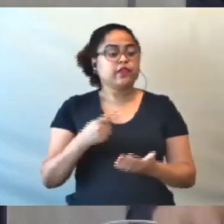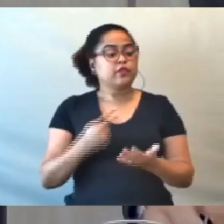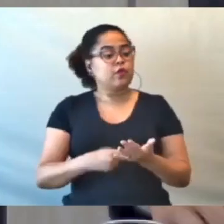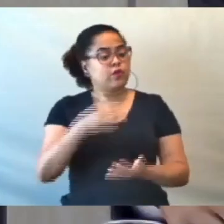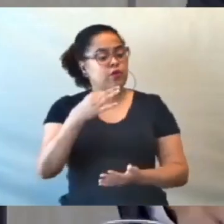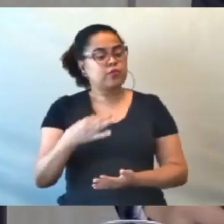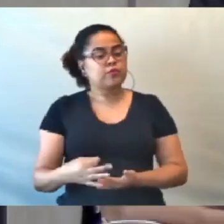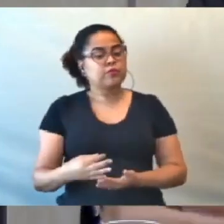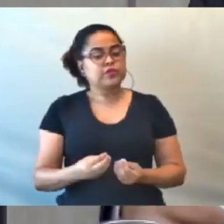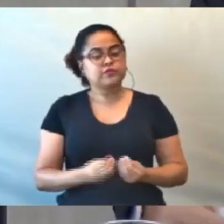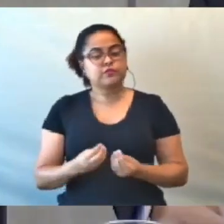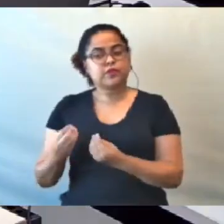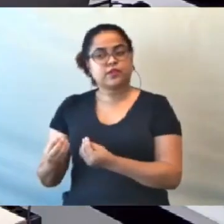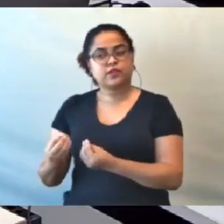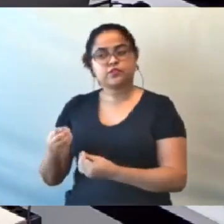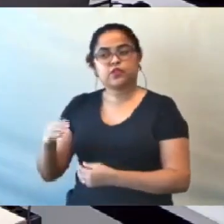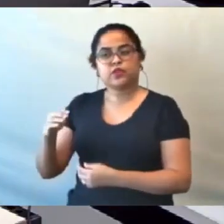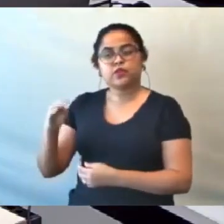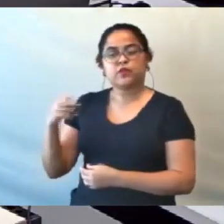iniciar a oitiva.